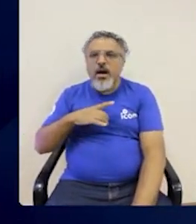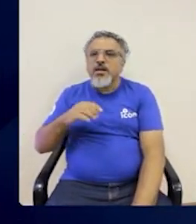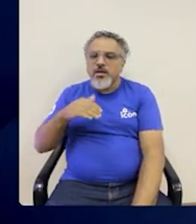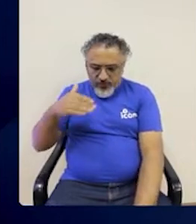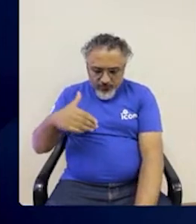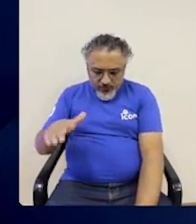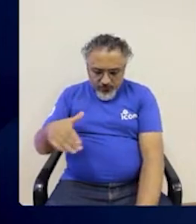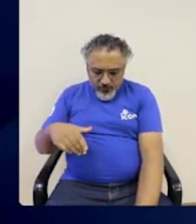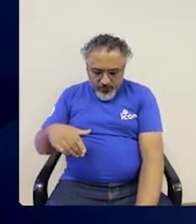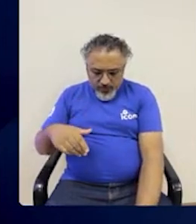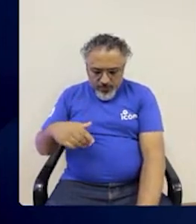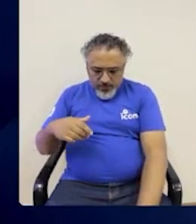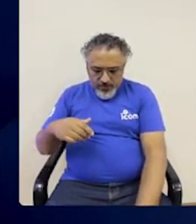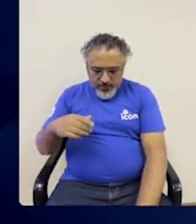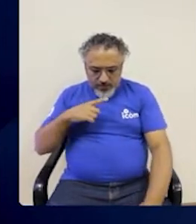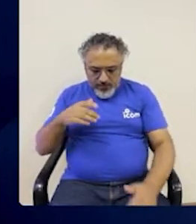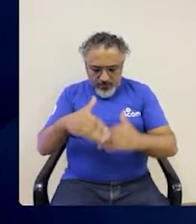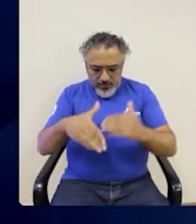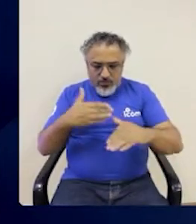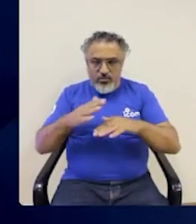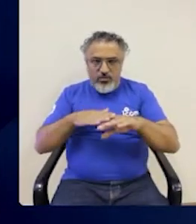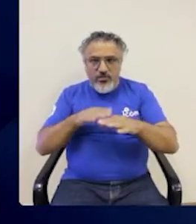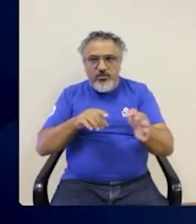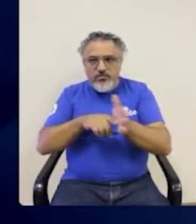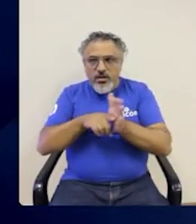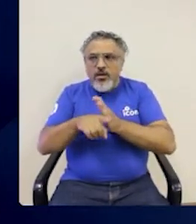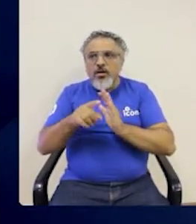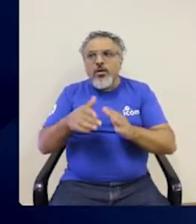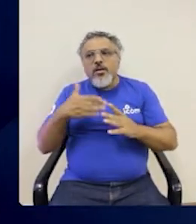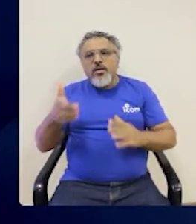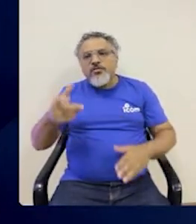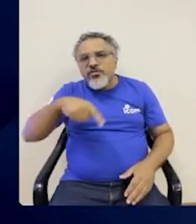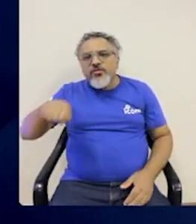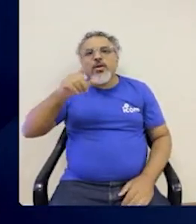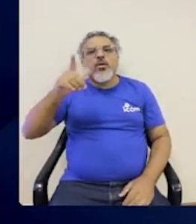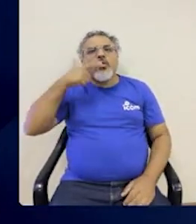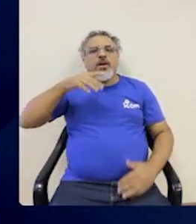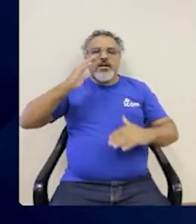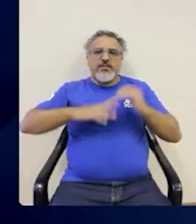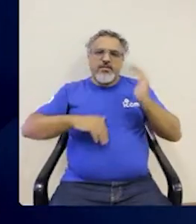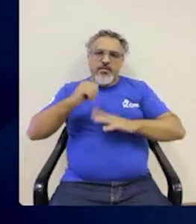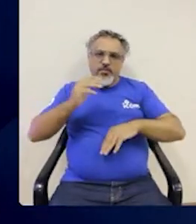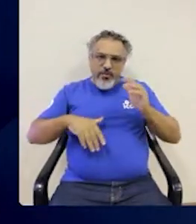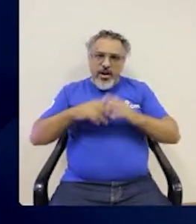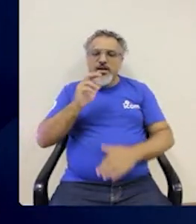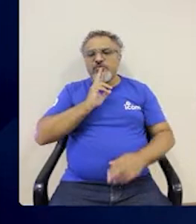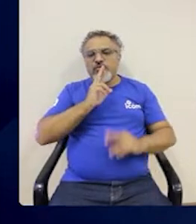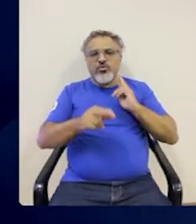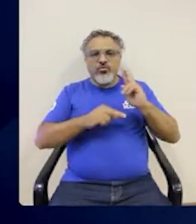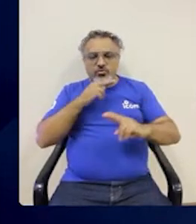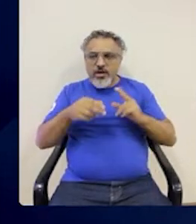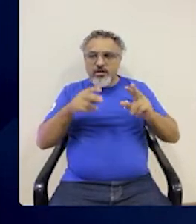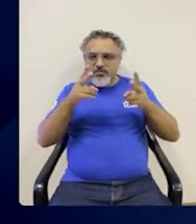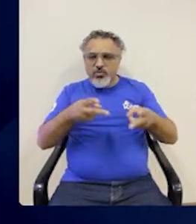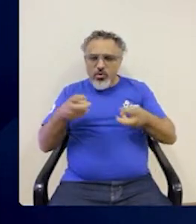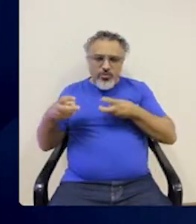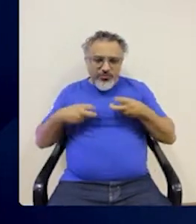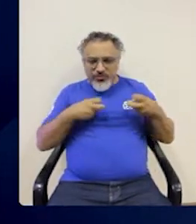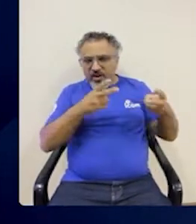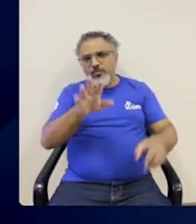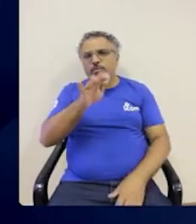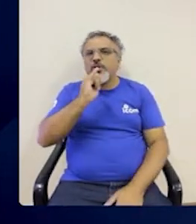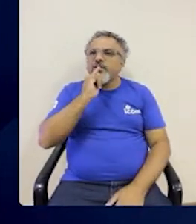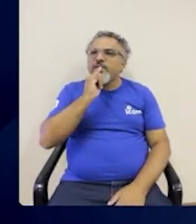funciona, aquilo tem um bom nível de evidência, mas quando a gente vai colocar isso em prática, os resultados que eu observo, por